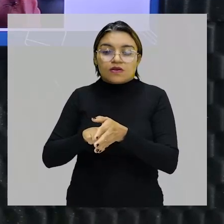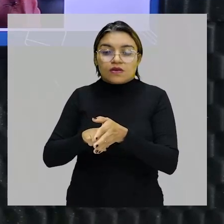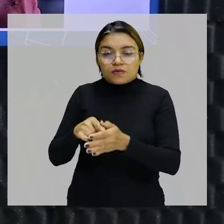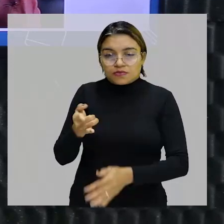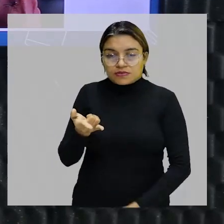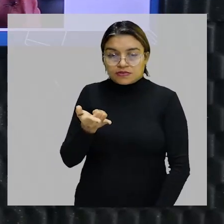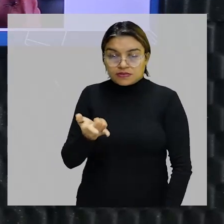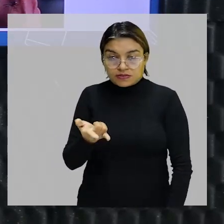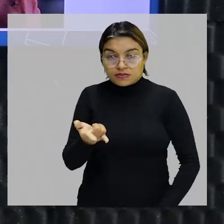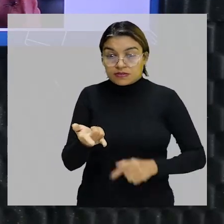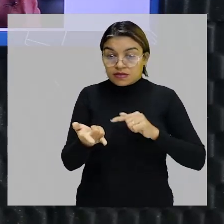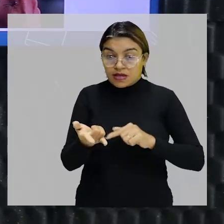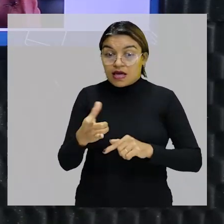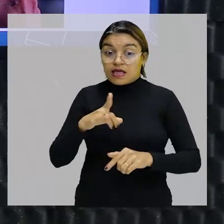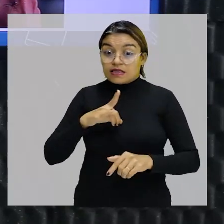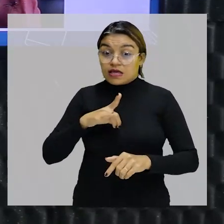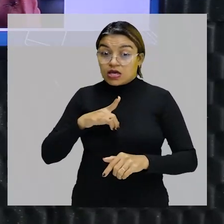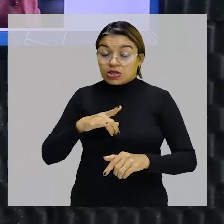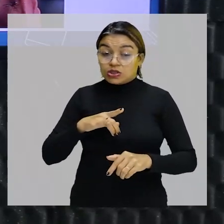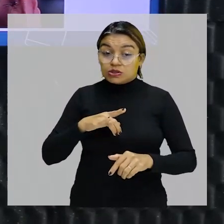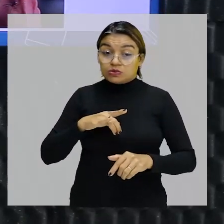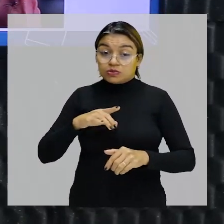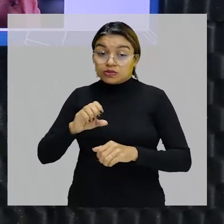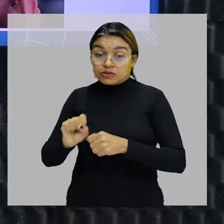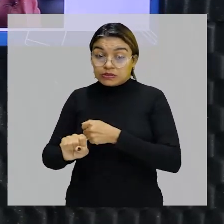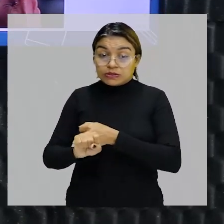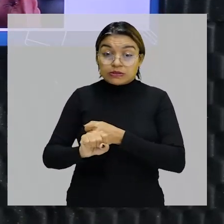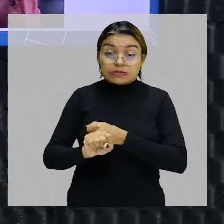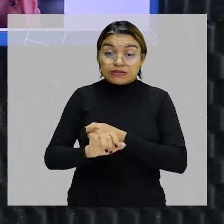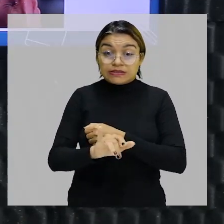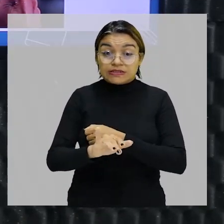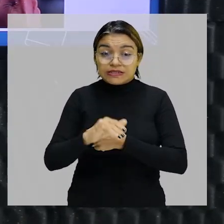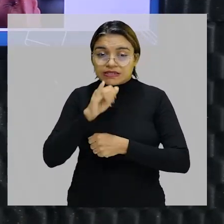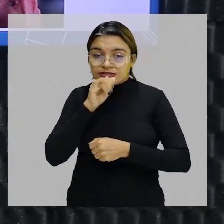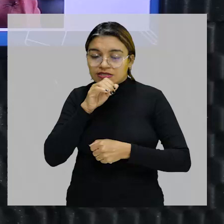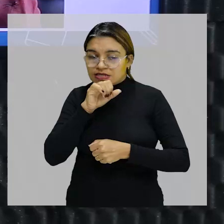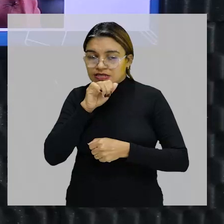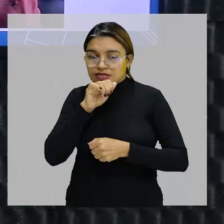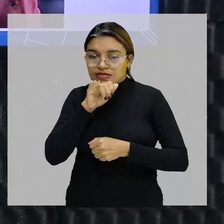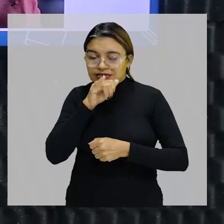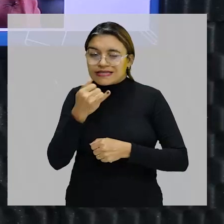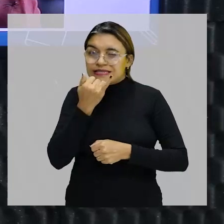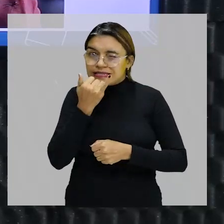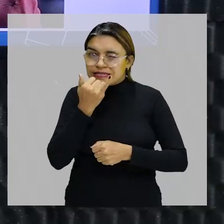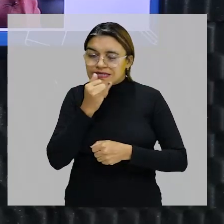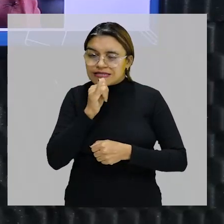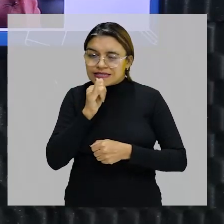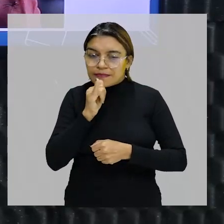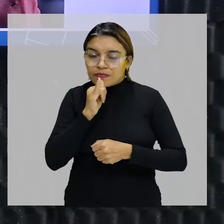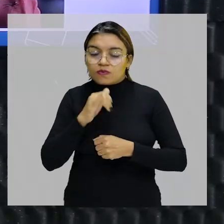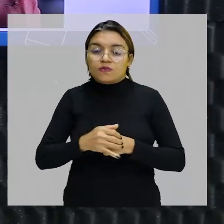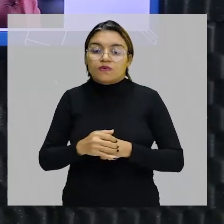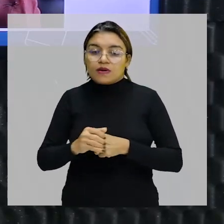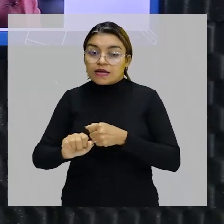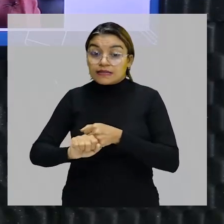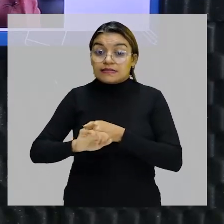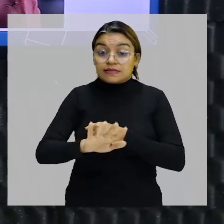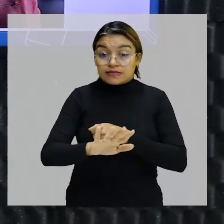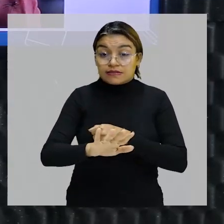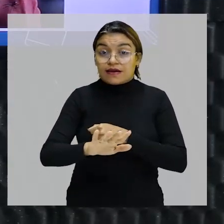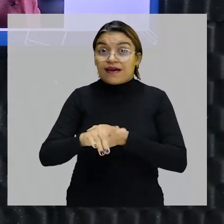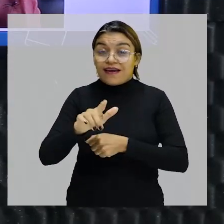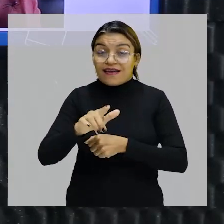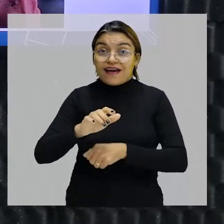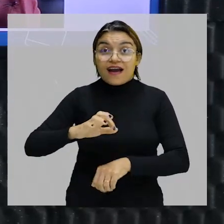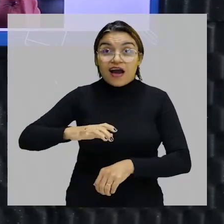atômicas, descargas atômicas, tornando-se uma aranha radioativa. Olha só, parece engraçado,